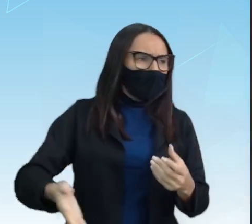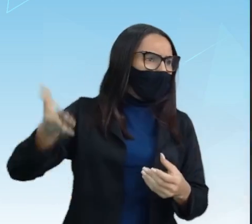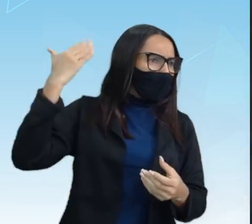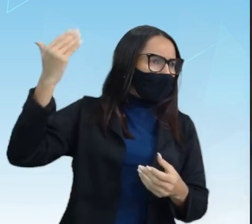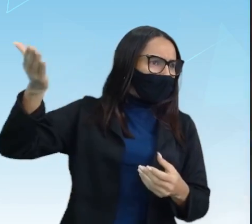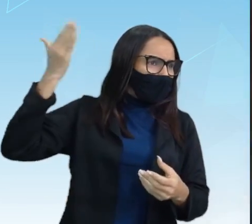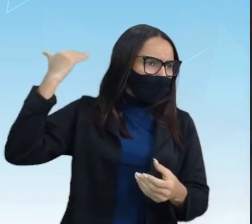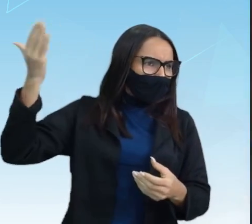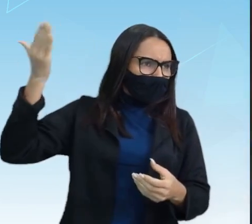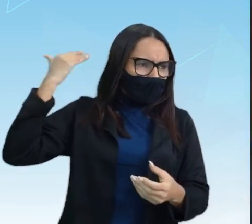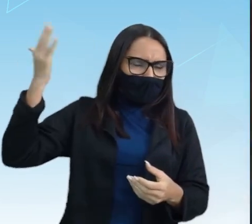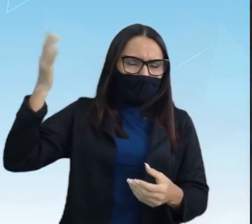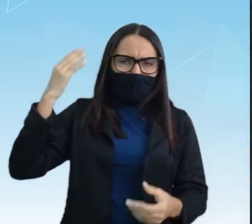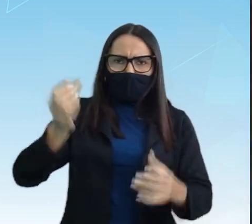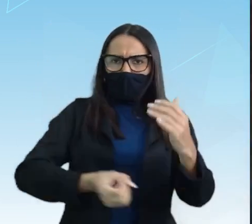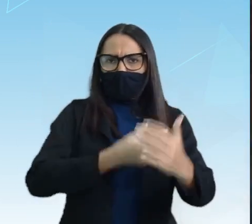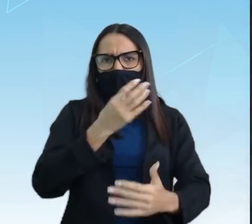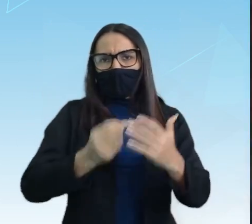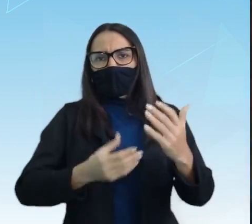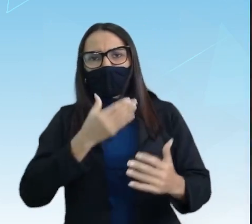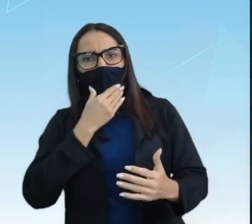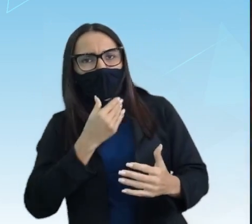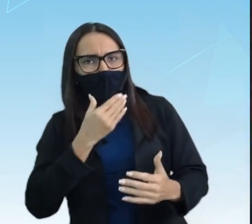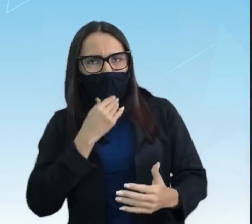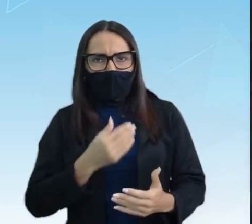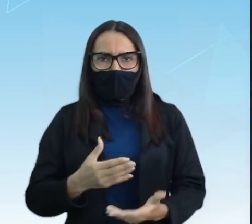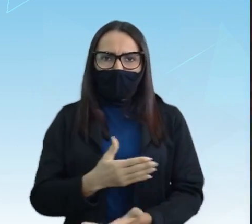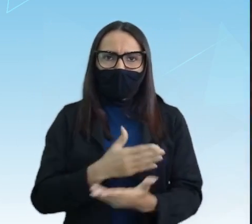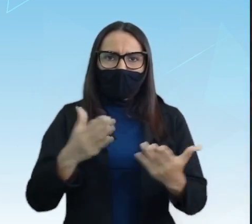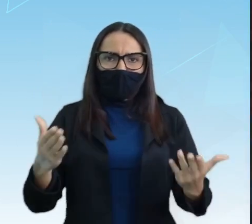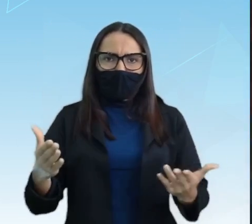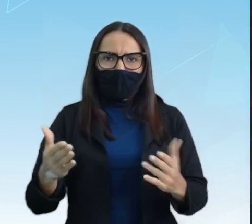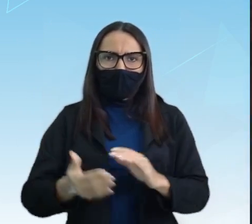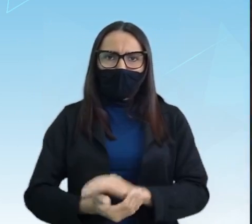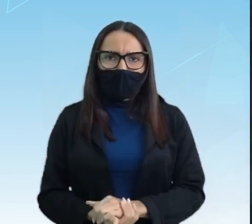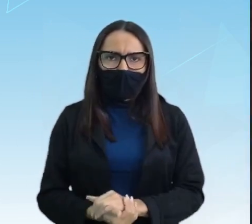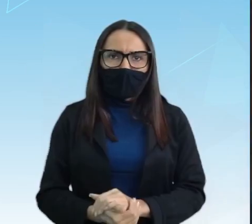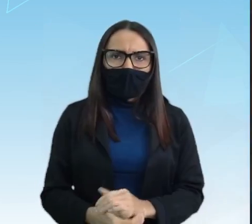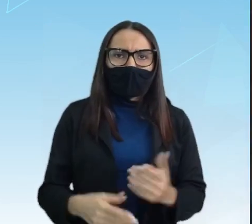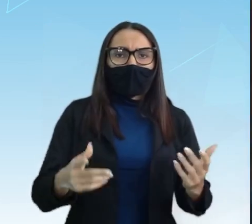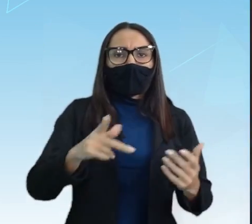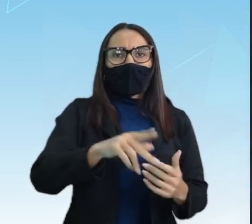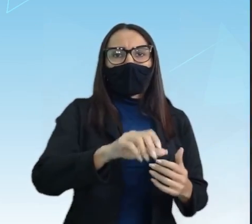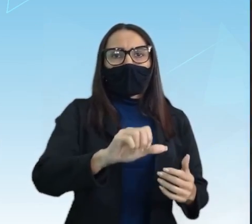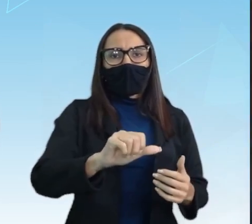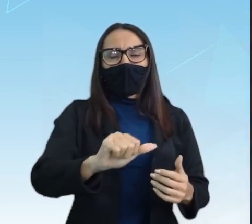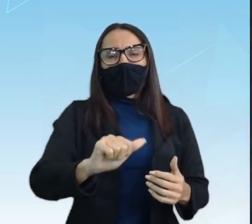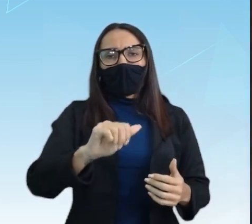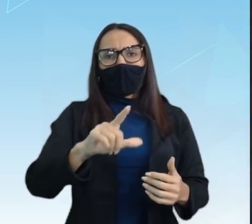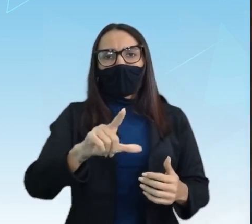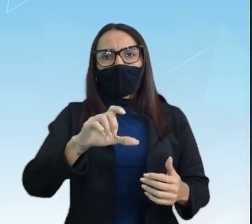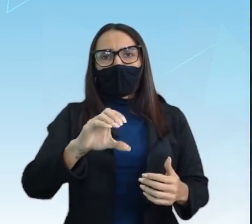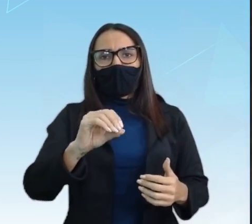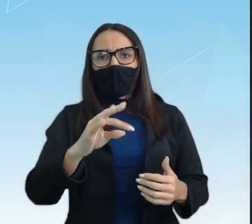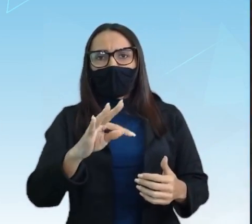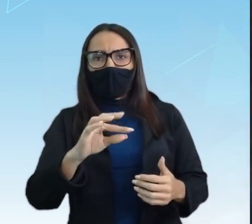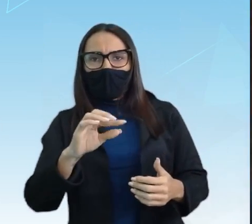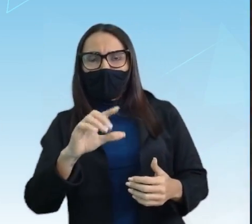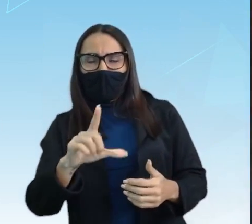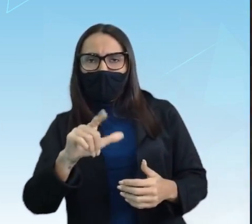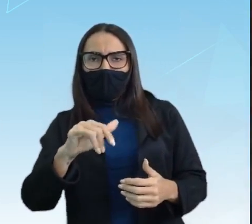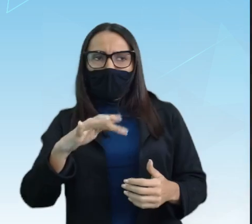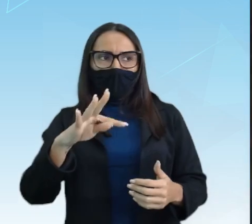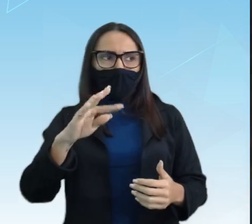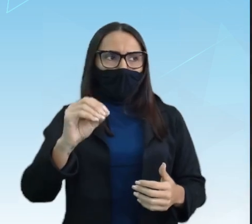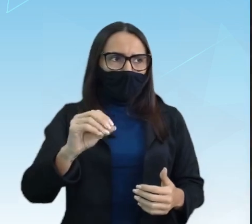na antiguidade mesmo, o surgimento do homem, quando o homem era paleolítico e neolítico, Pronto, principalmente no